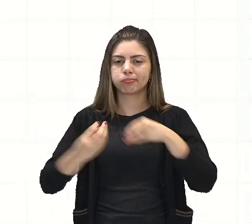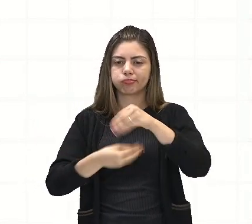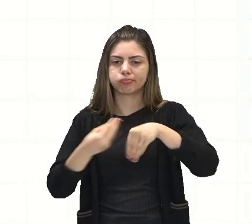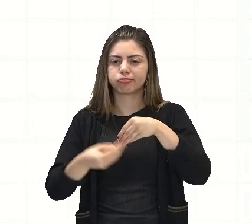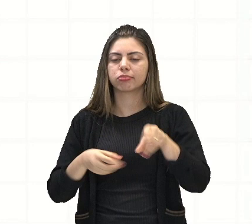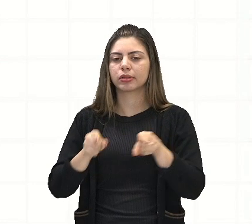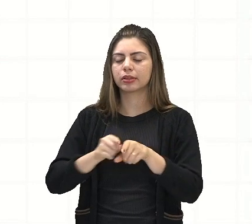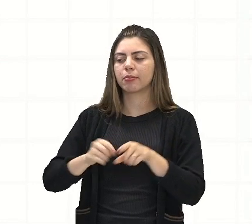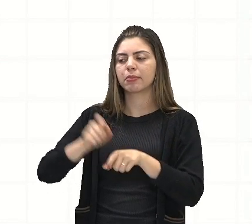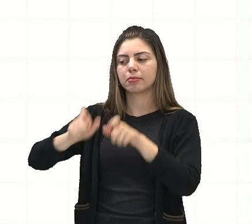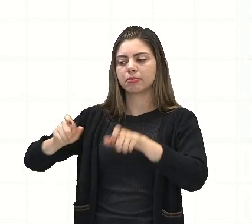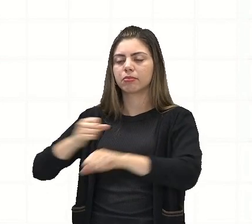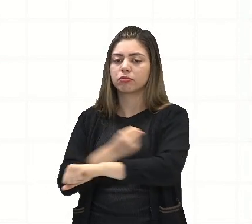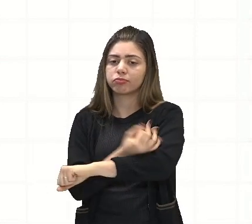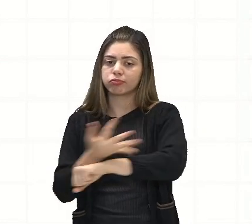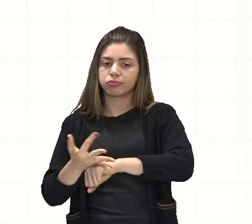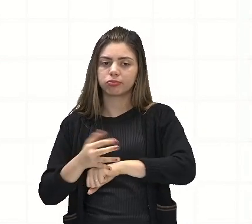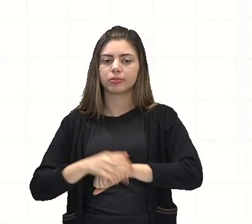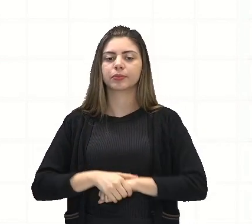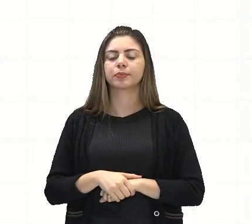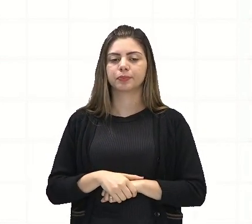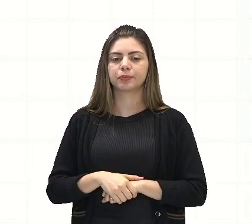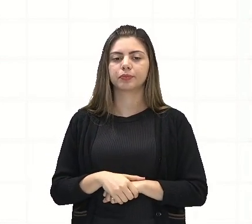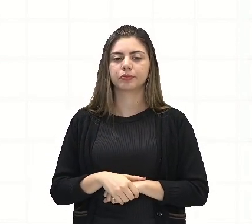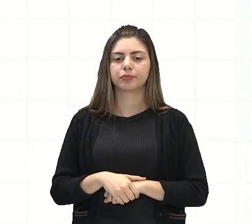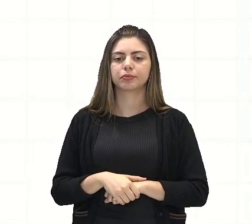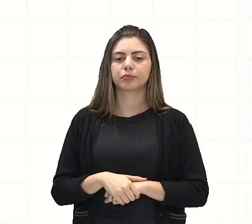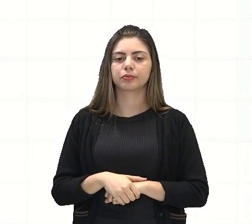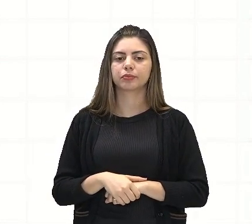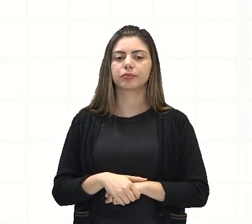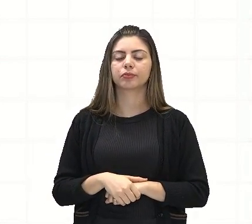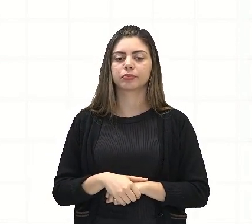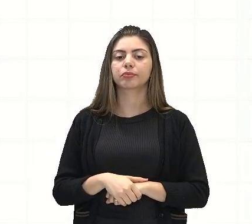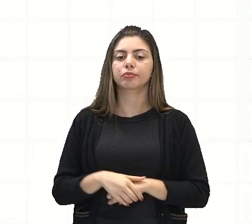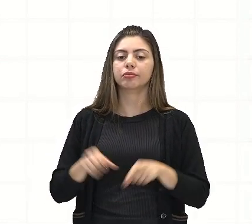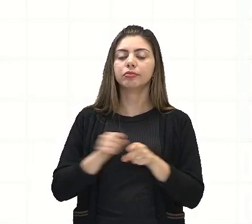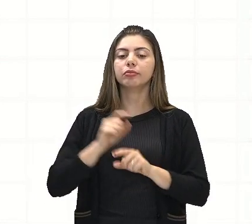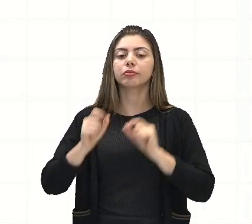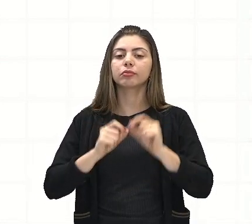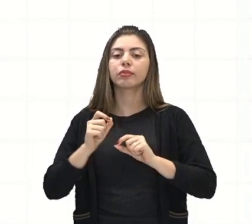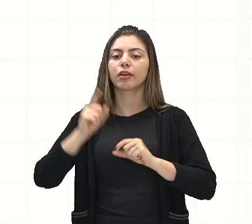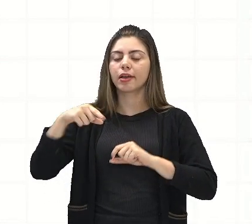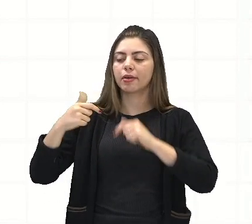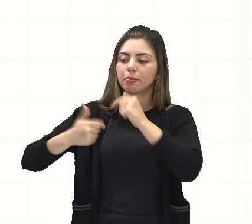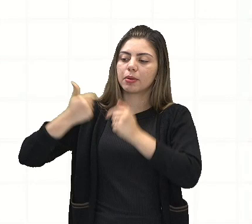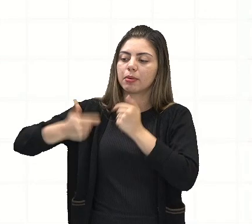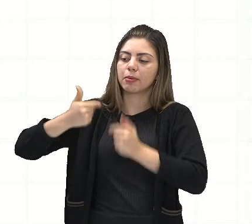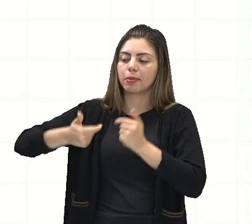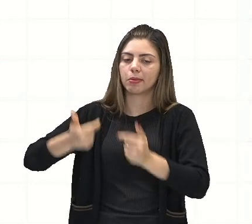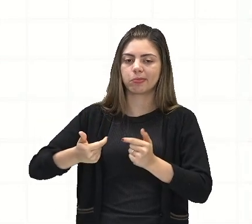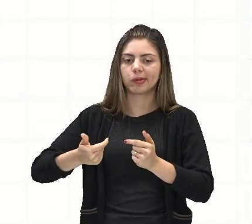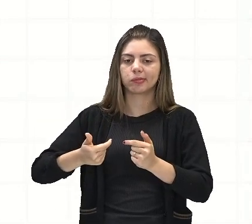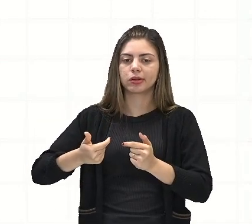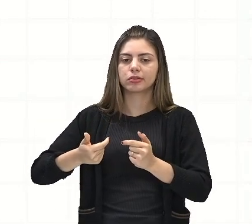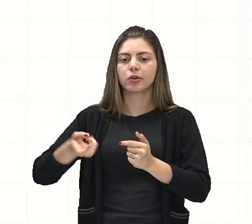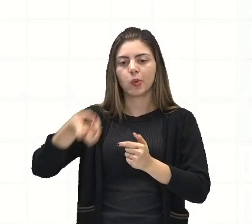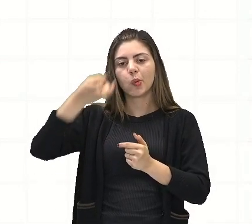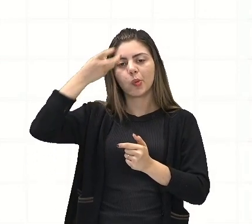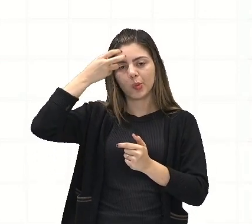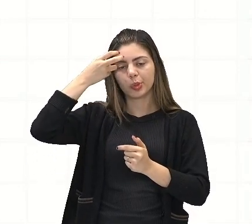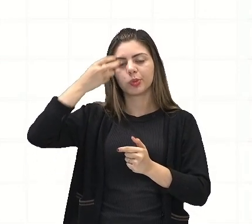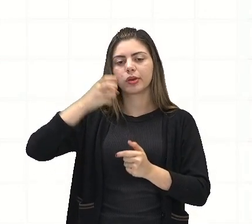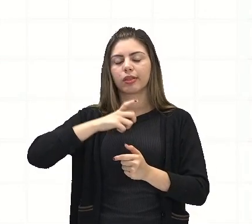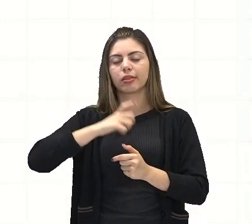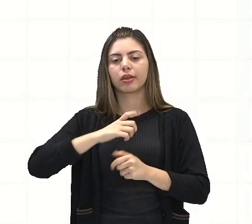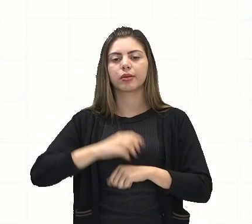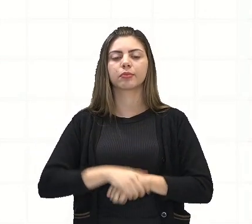brancos. E também eu tenho aí a manutenção das tradições culturais. Então, essas comunidades quilombolas, elas